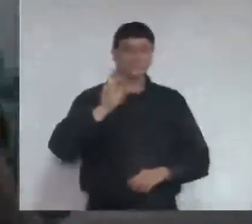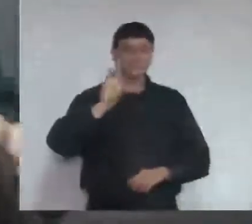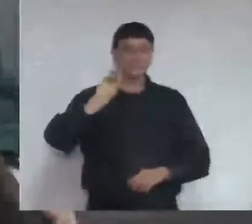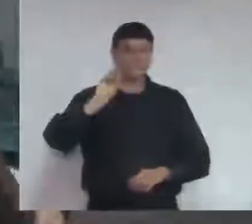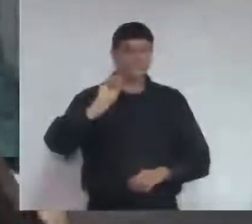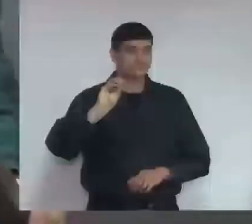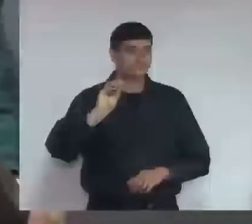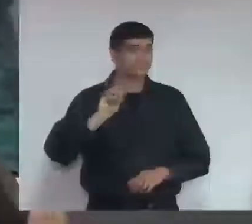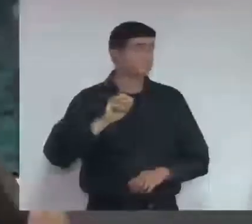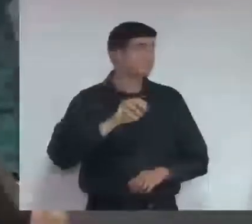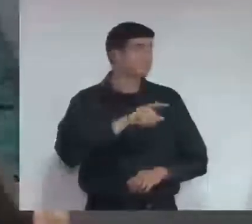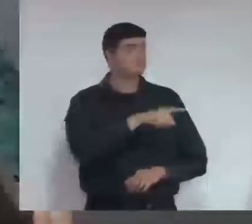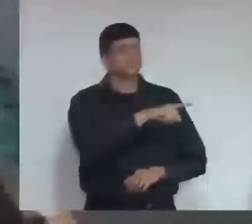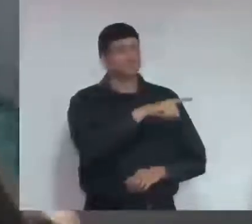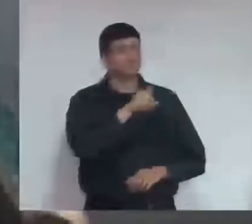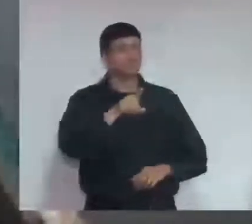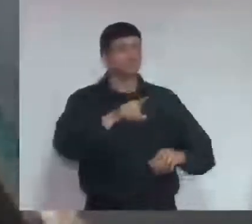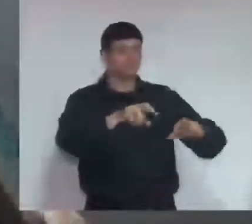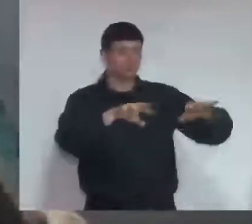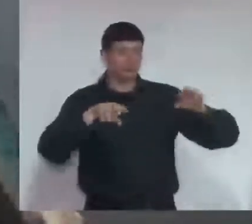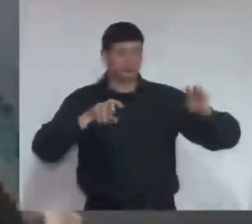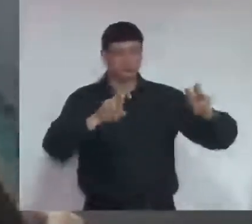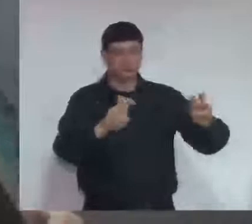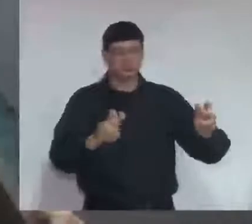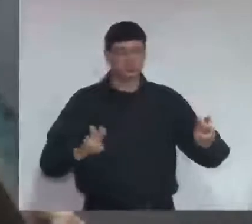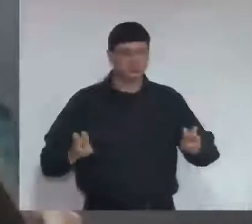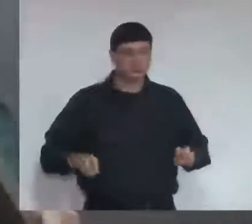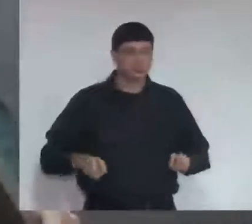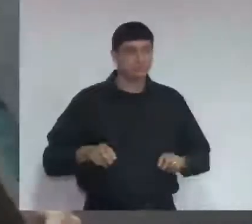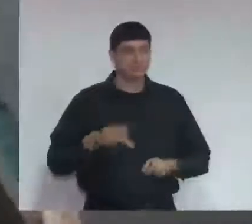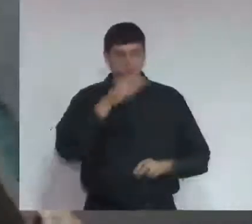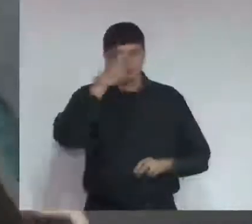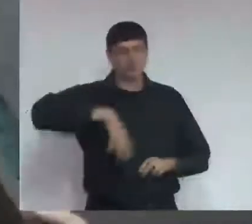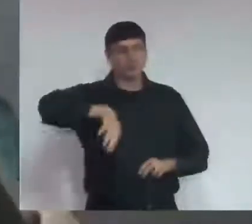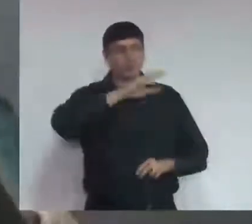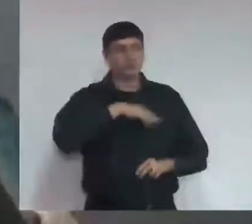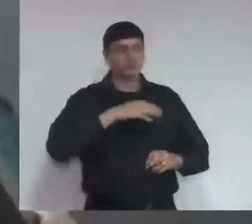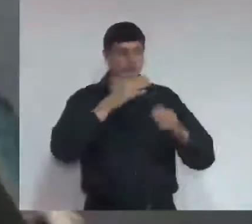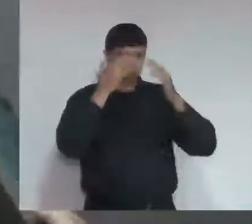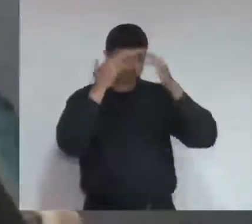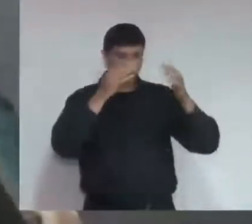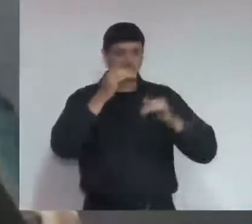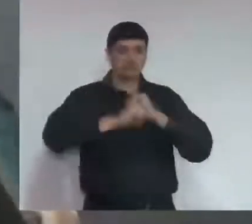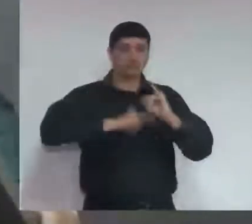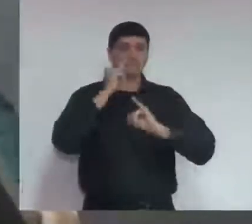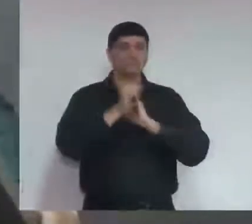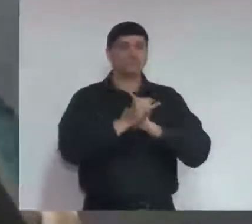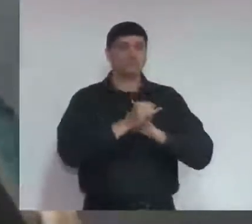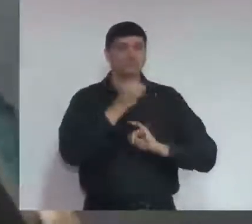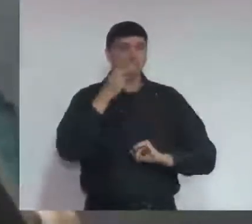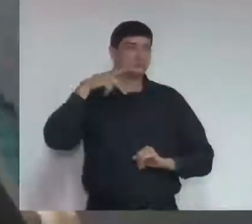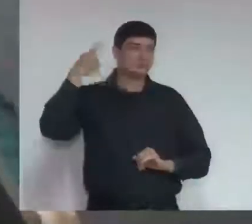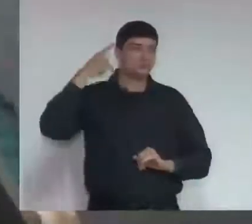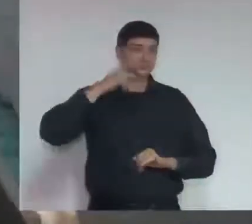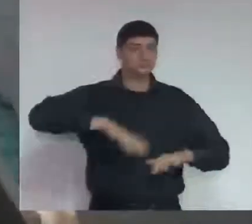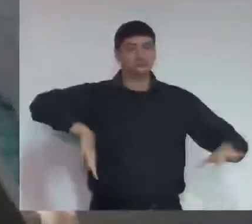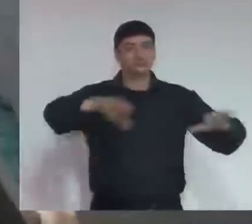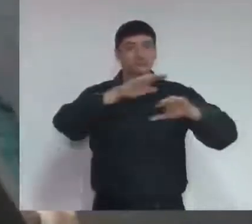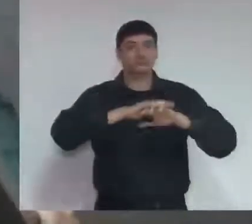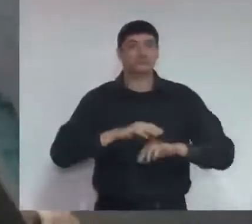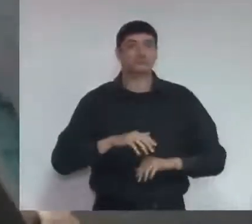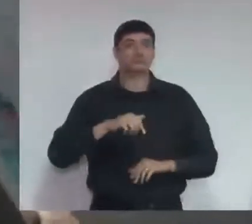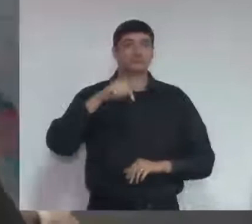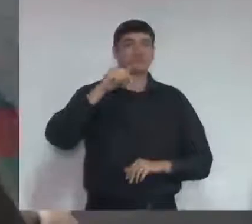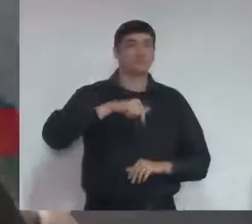Boa noite, senhoras vereadoras, nobres pares, público aqui presente, sejam bem-vindos, internet. Tenham